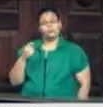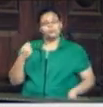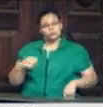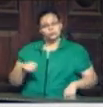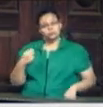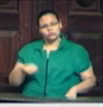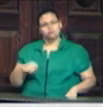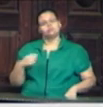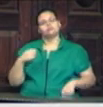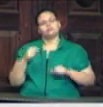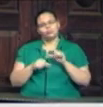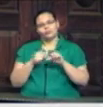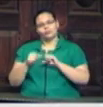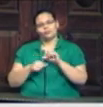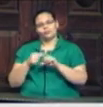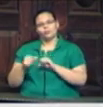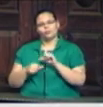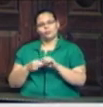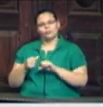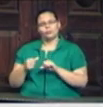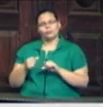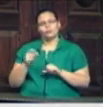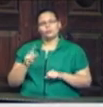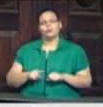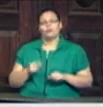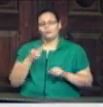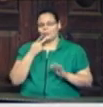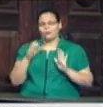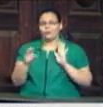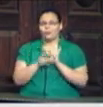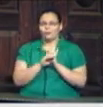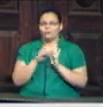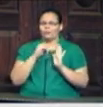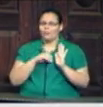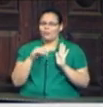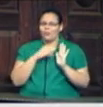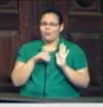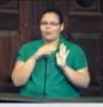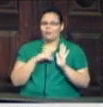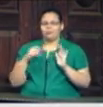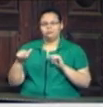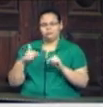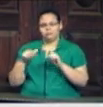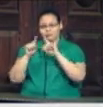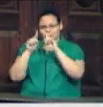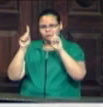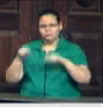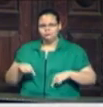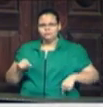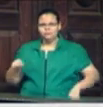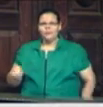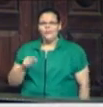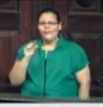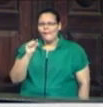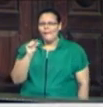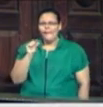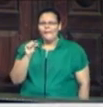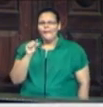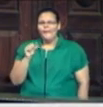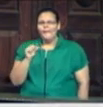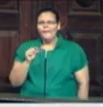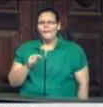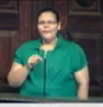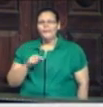corrigir, por força do que diz a Constituição, o salário dos servidores, no mínimo com a